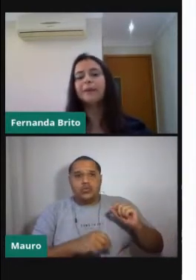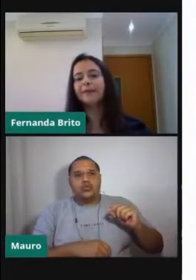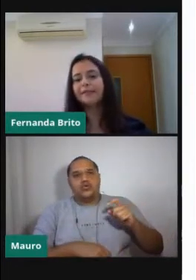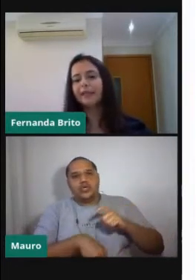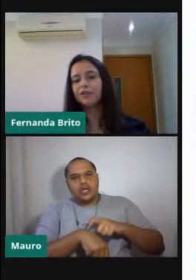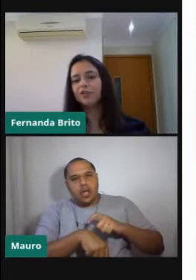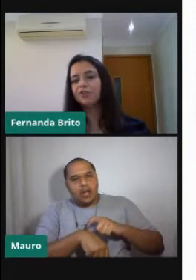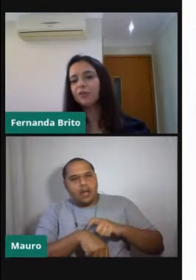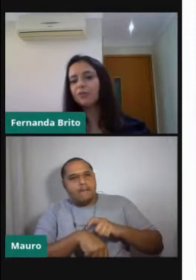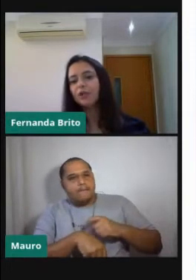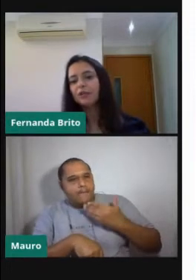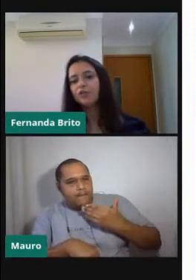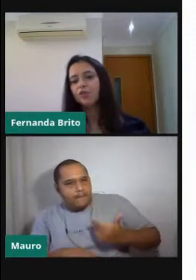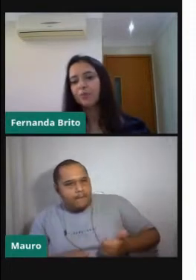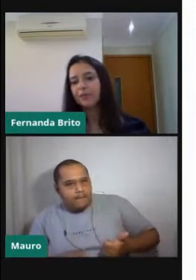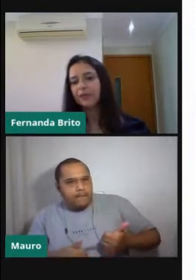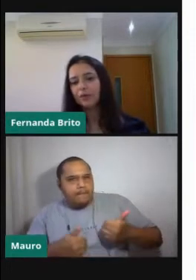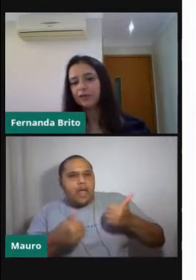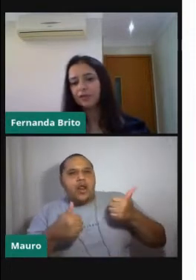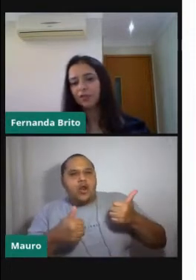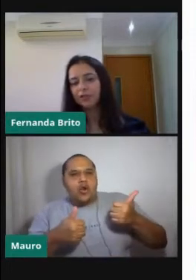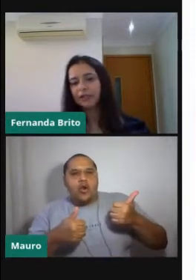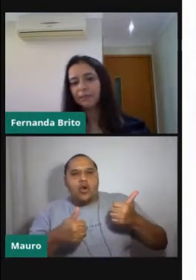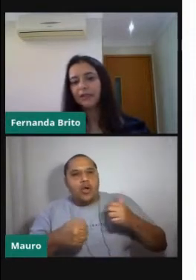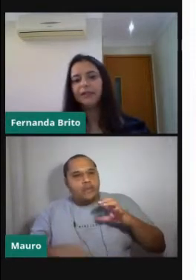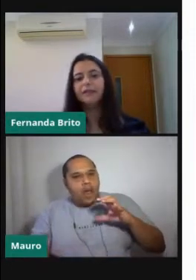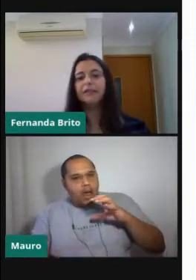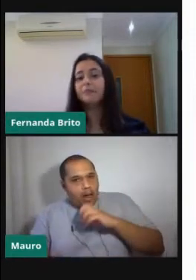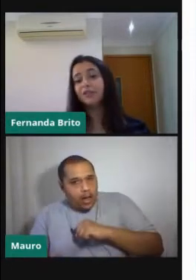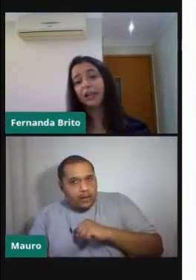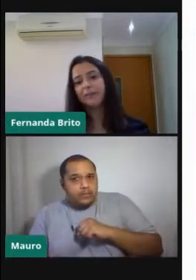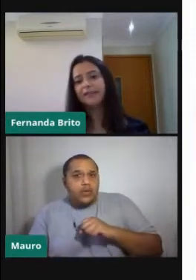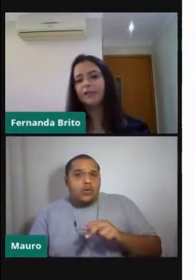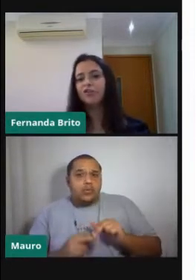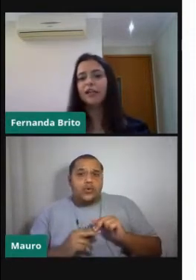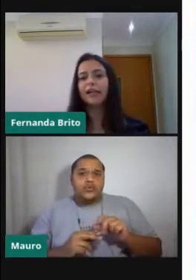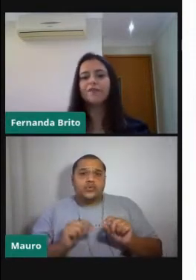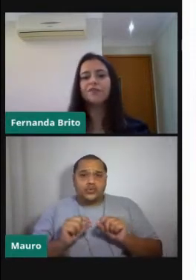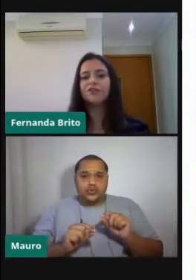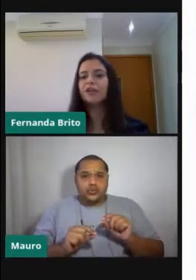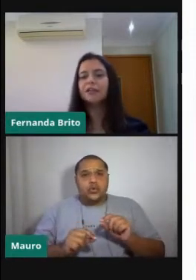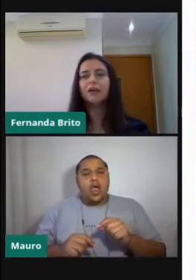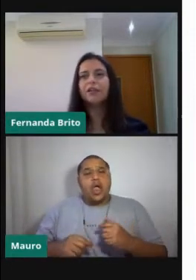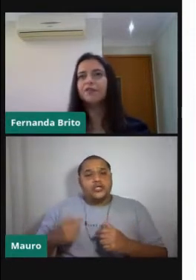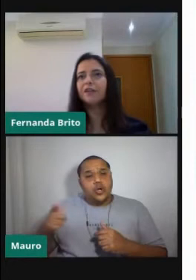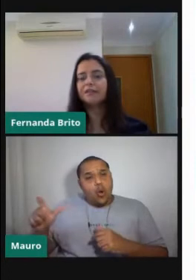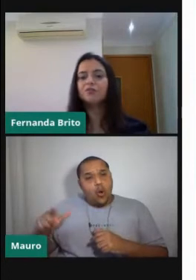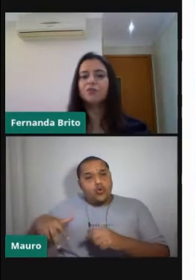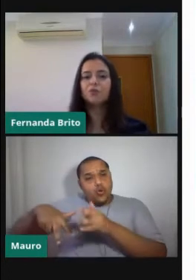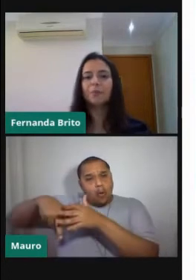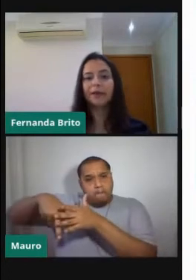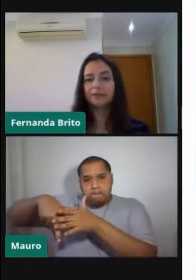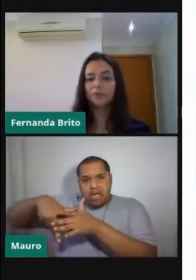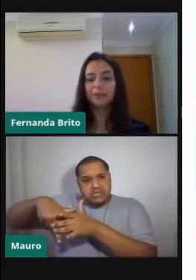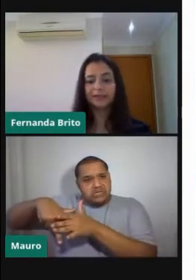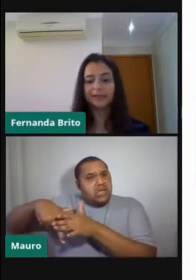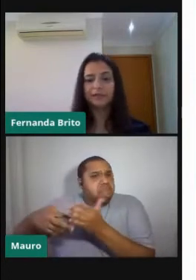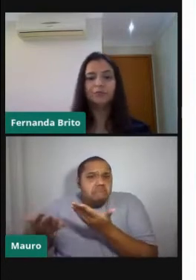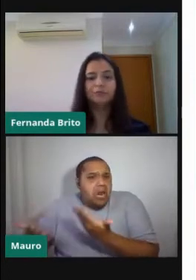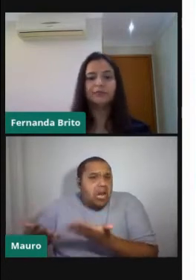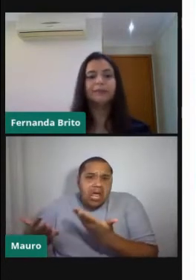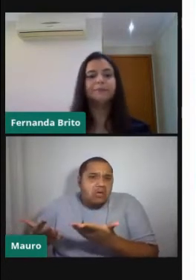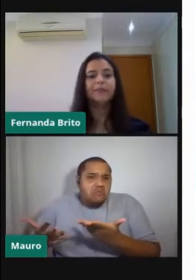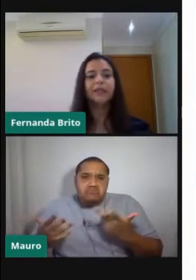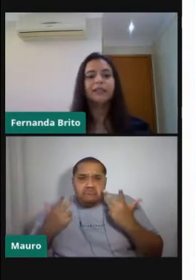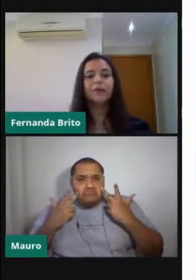clínica para pacientes que estão sob a oxigenoterapia, e já em pacientes leves, não há diferenças quando comparado com